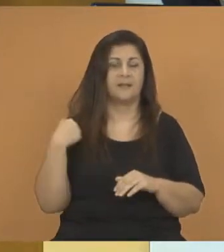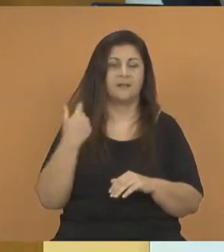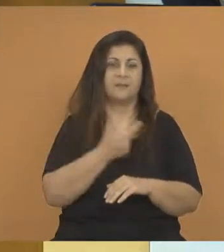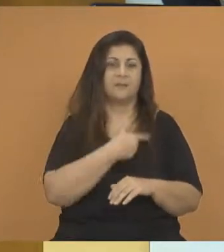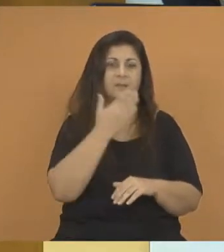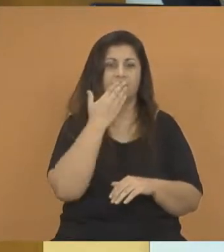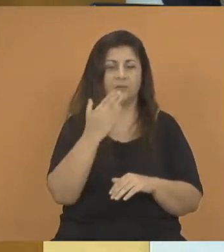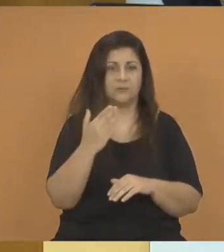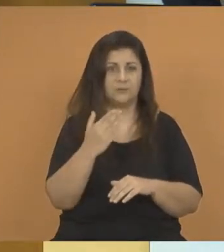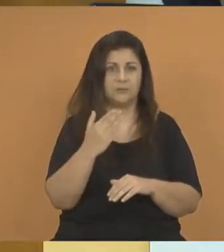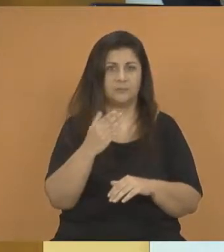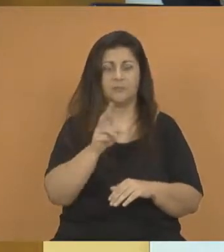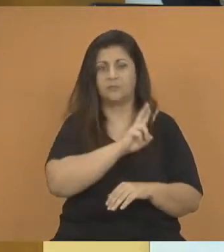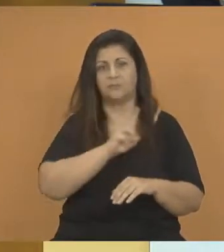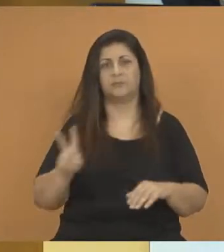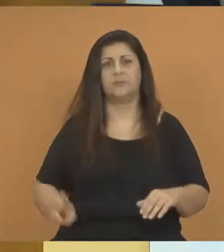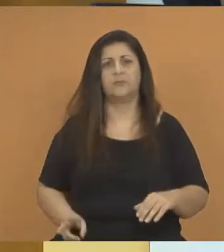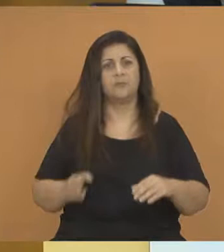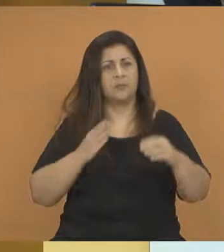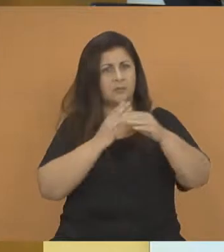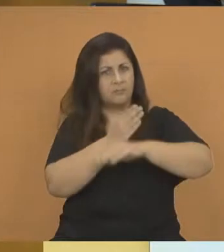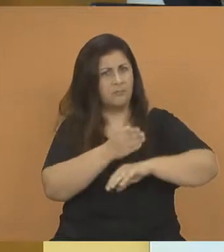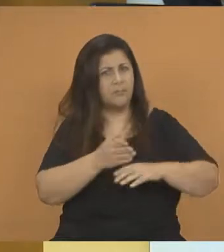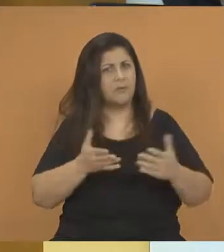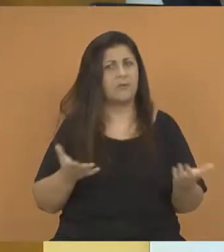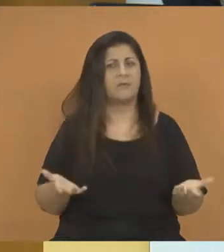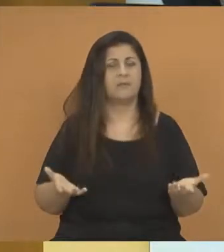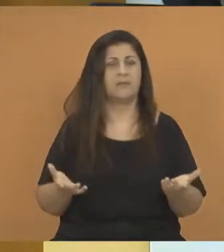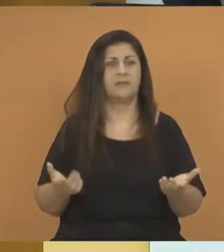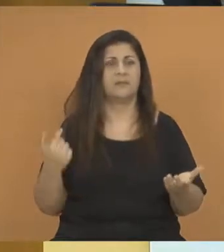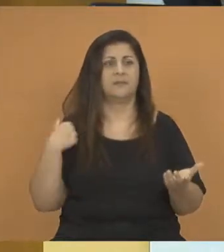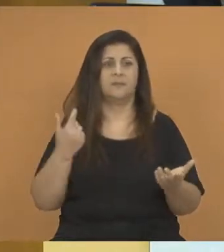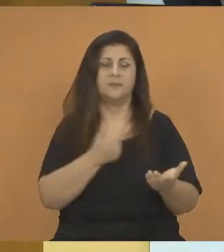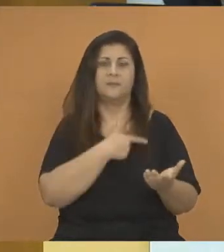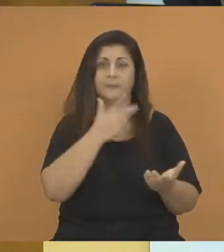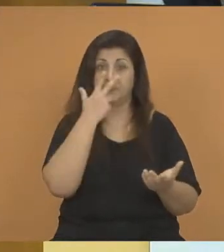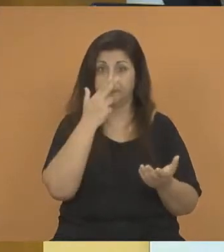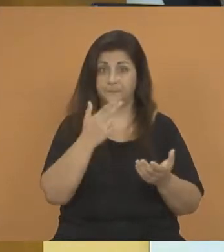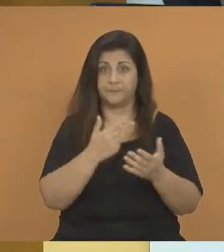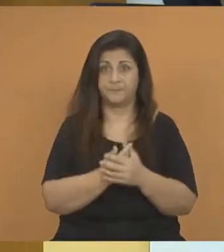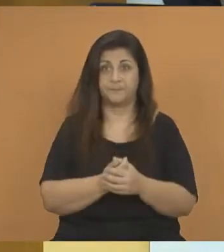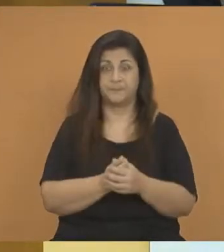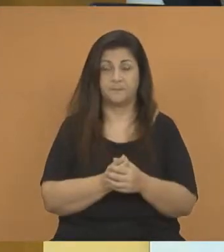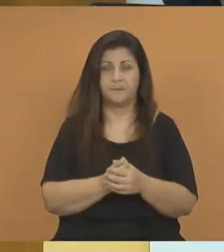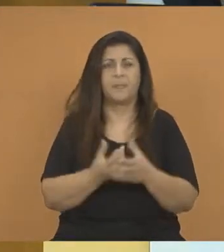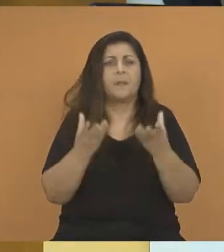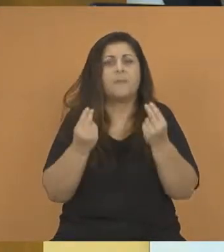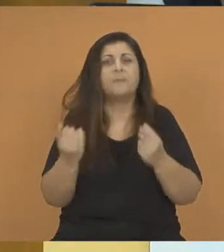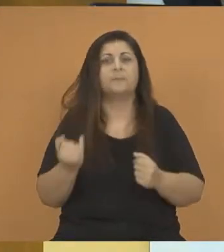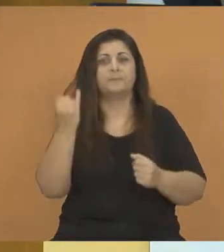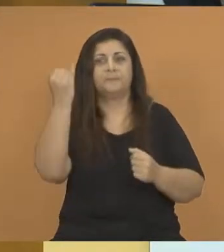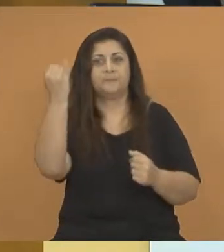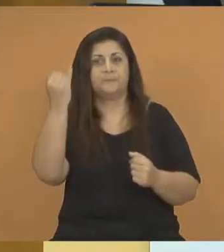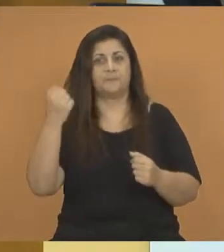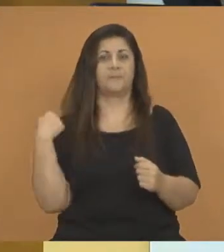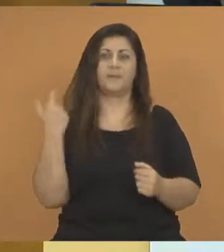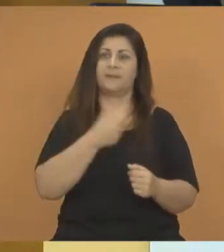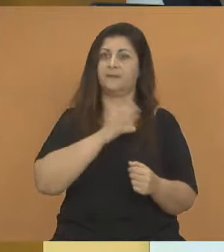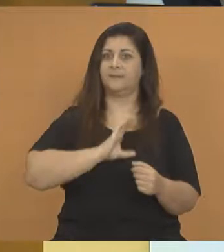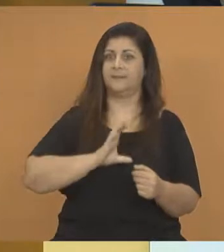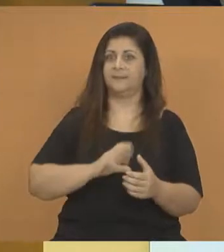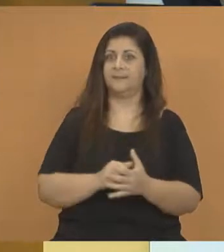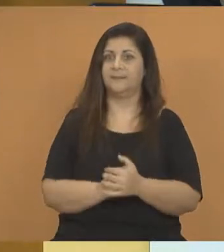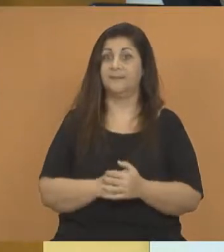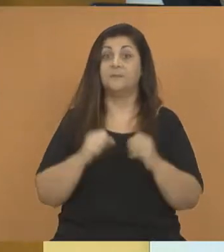nobres vereadores aprovem esse projeto, que a gente acha que é muito importante aqui na nossa cidade, para que a